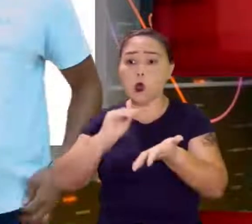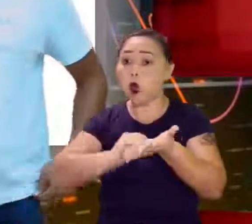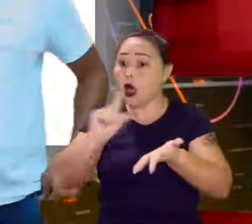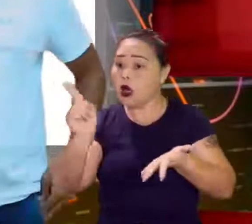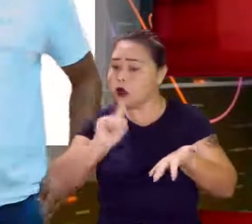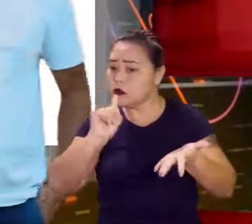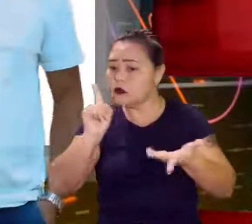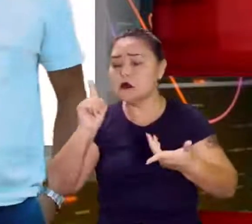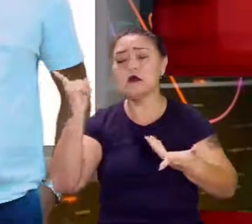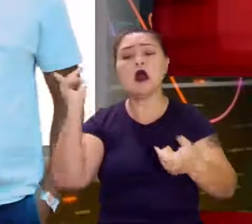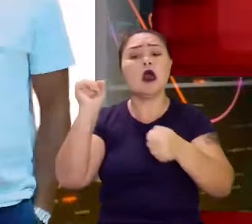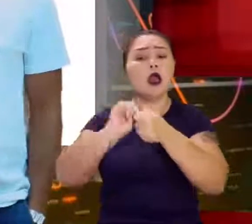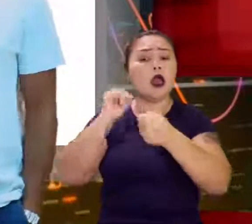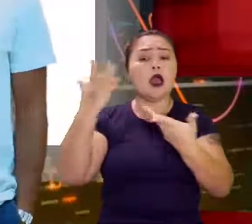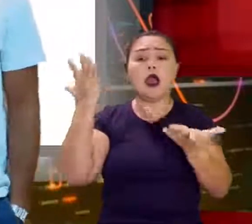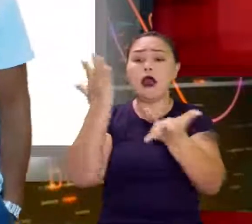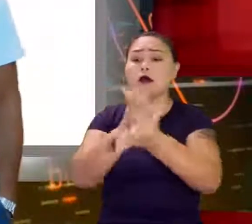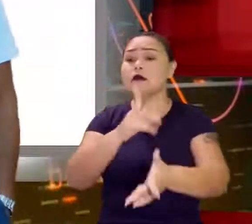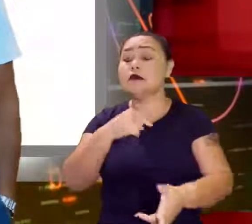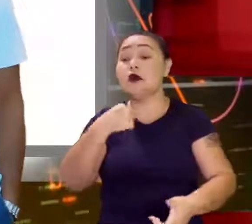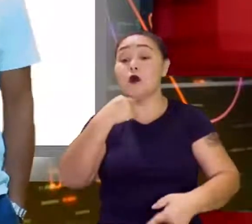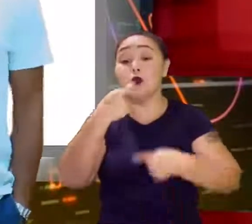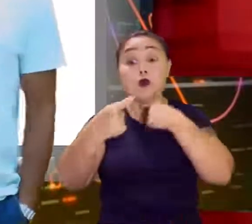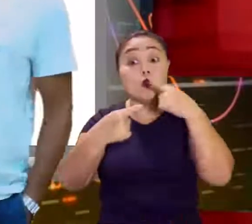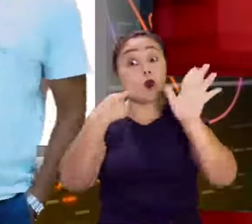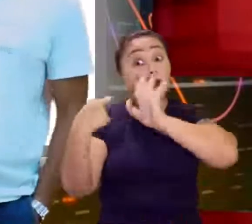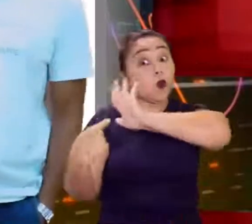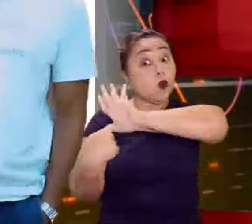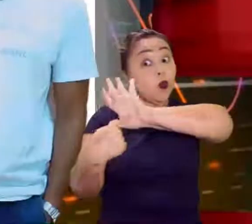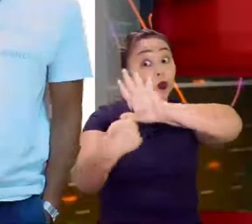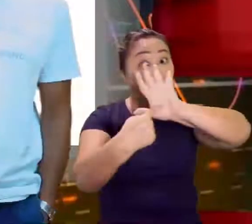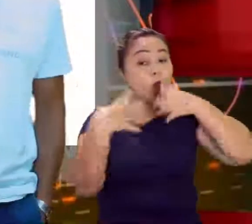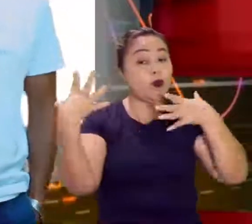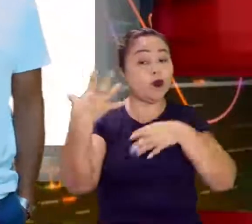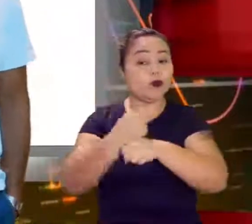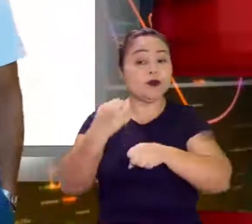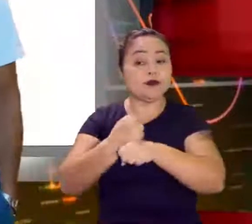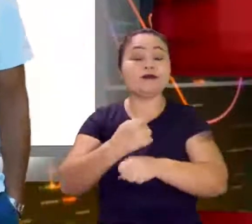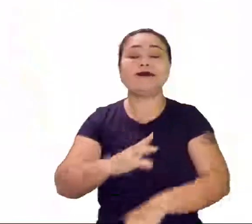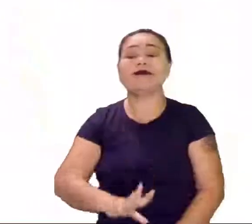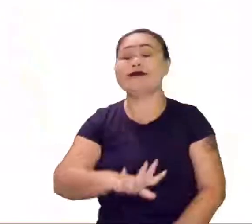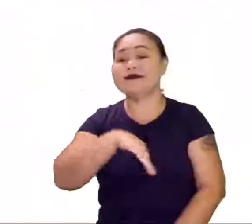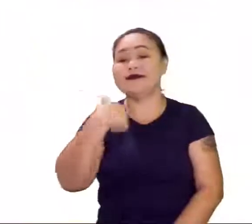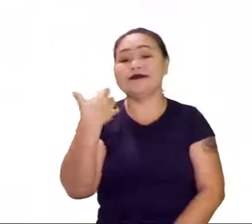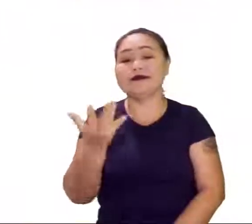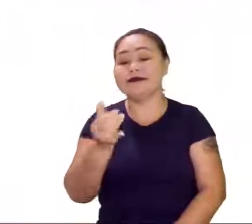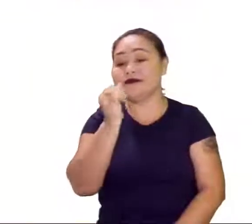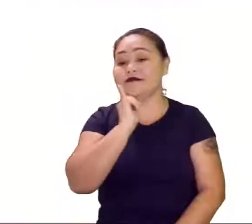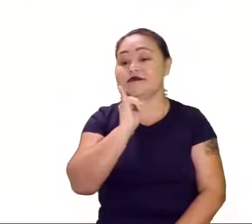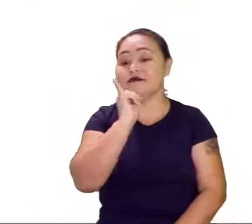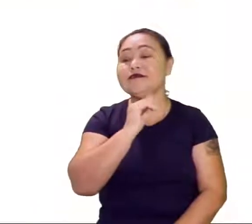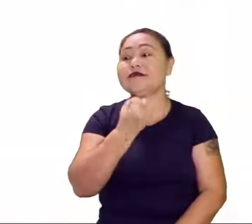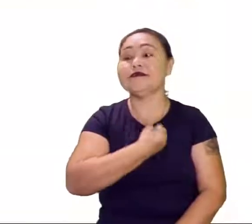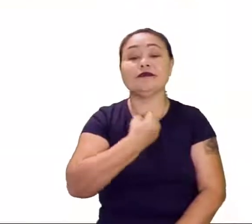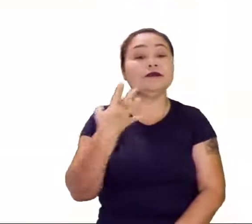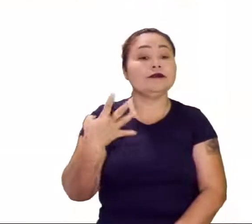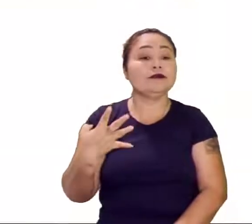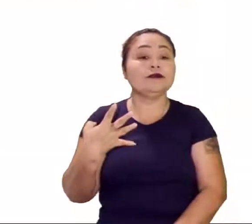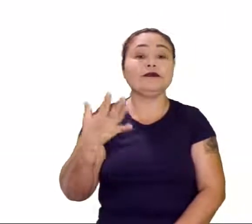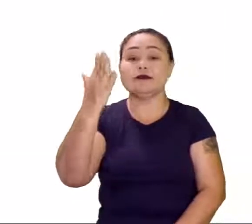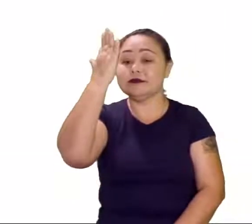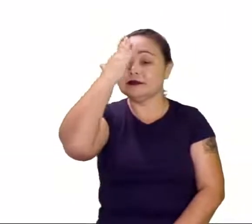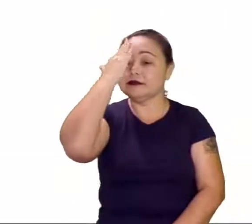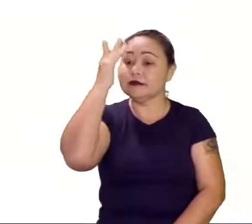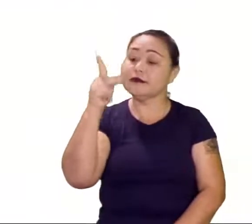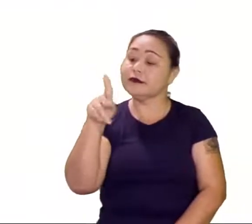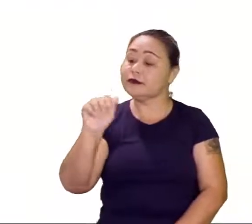gente mata a dúvida e mostra os cálculos. os cálculos. Os cálculos. Vamos lá então, exemplo de número 4. Sabendo